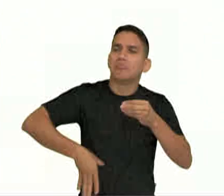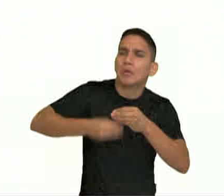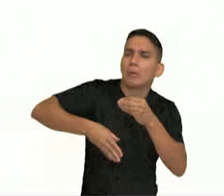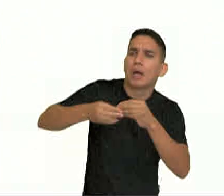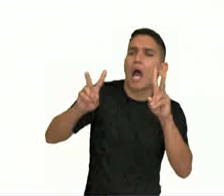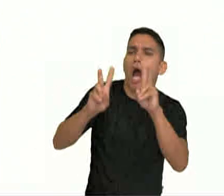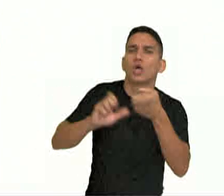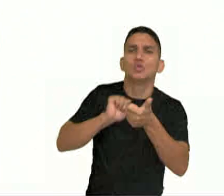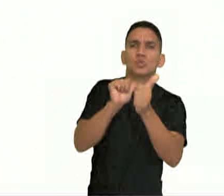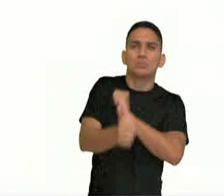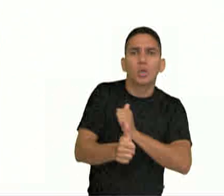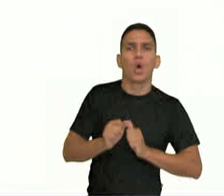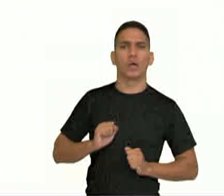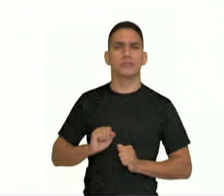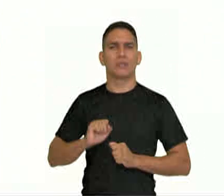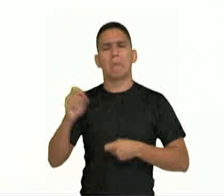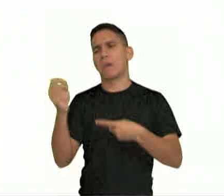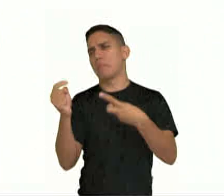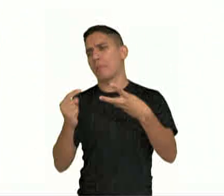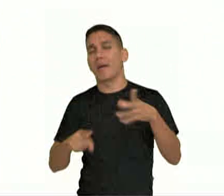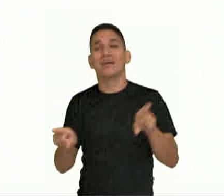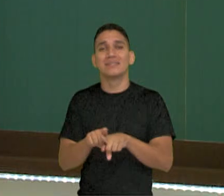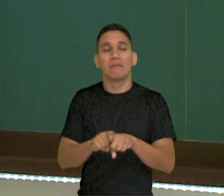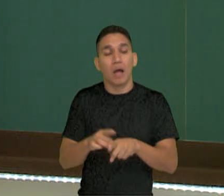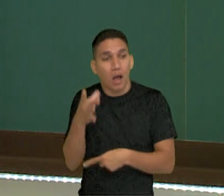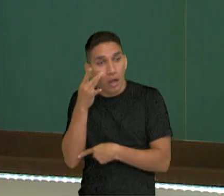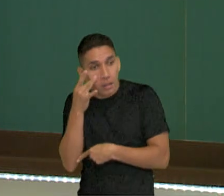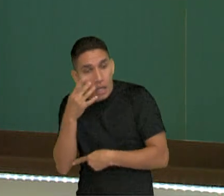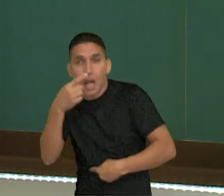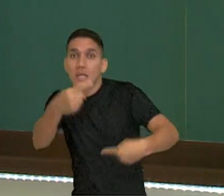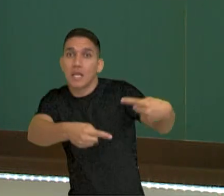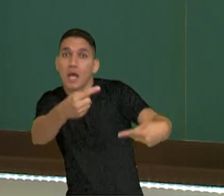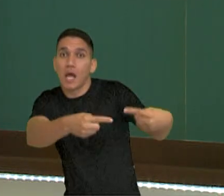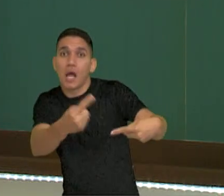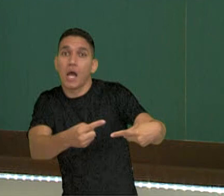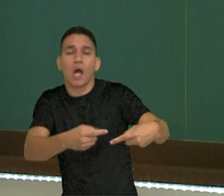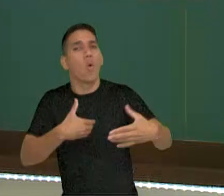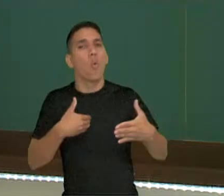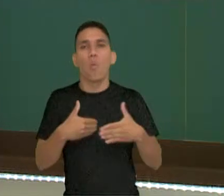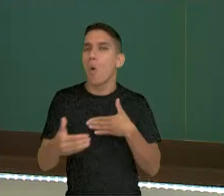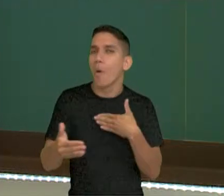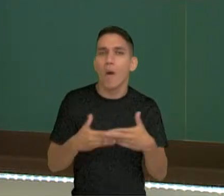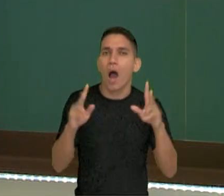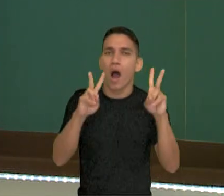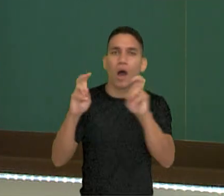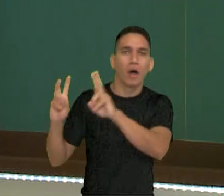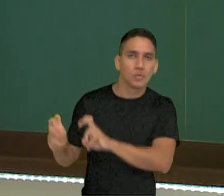campeonatos esportivos e testemunhar debates sobre qualquer assunto.